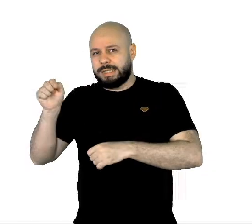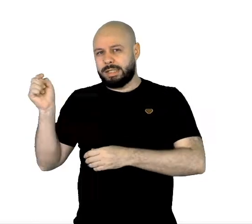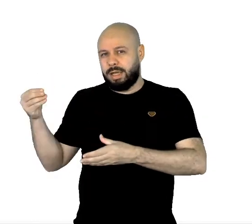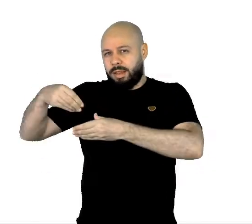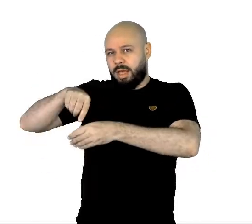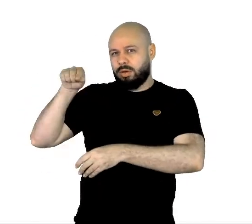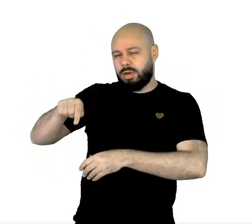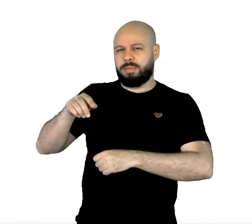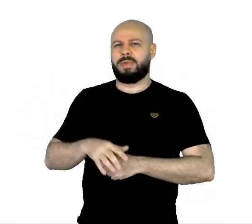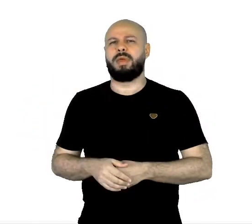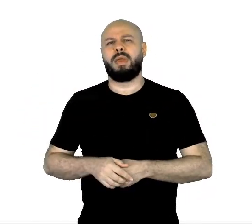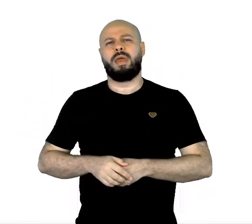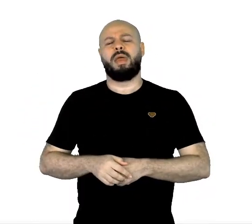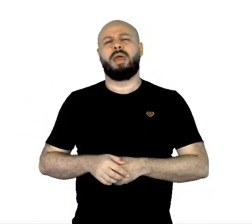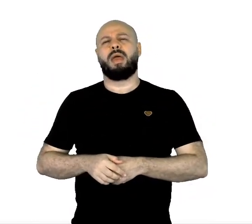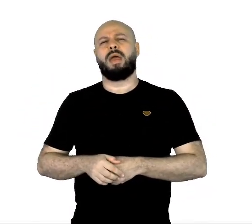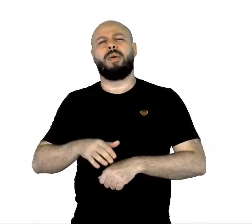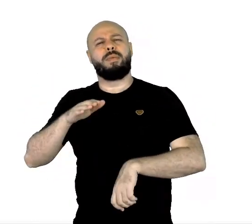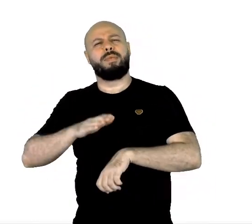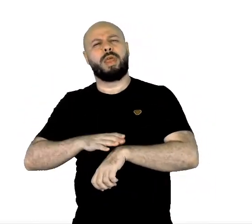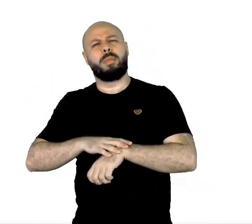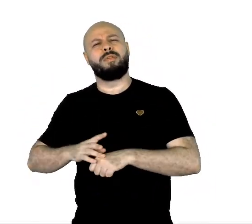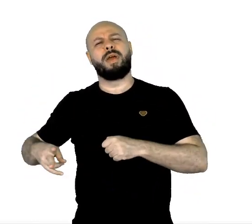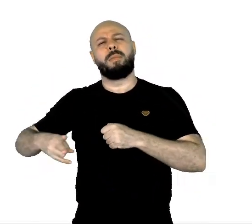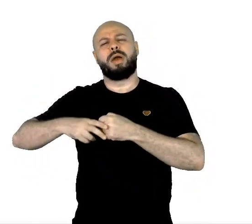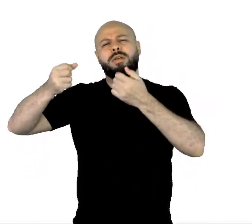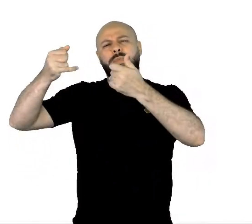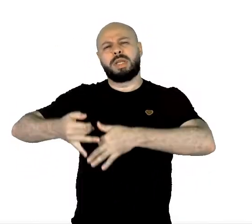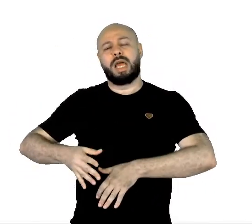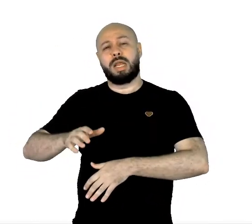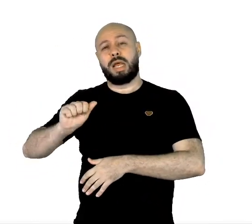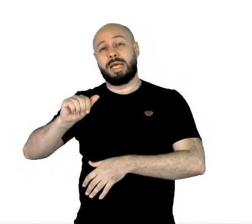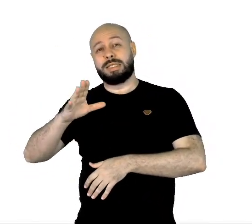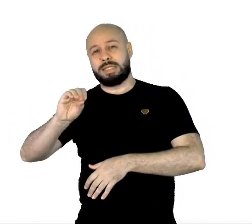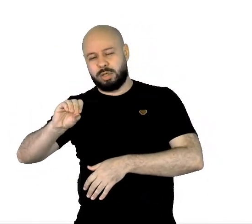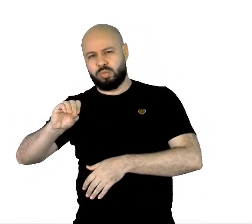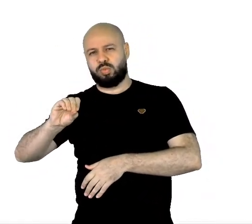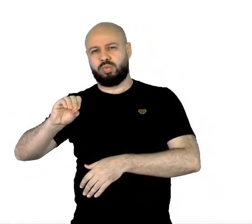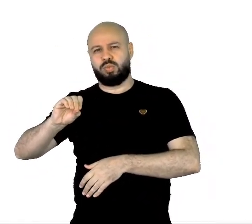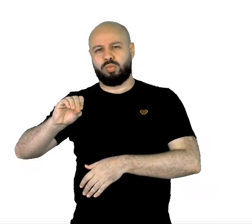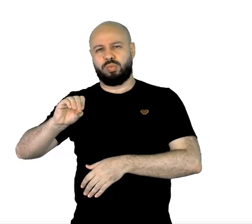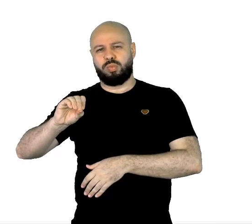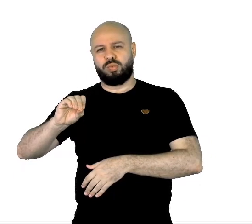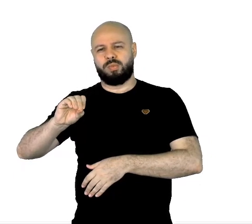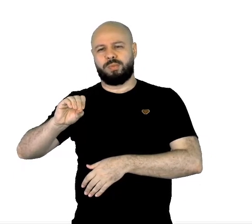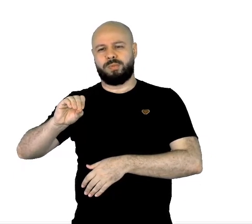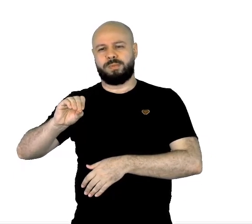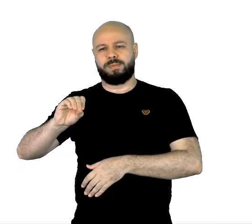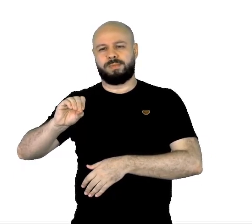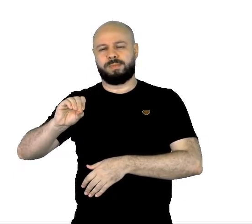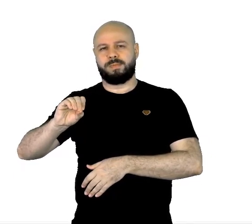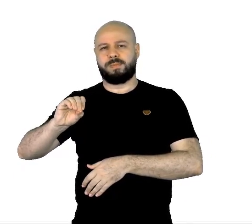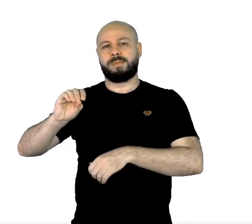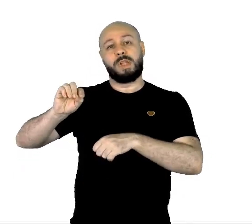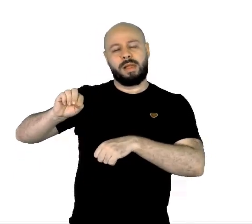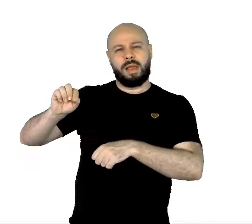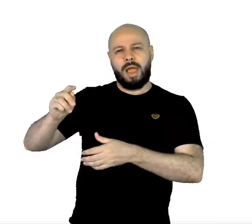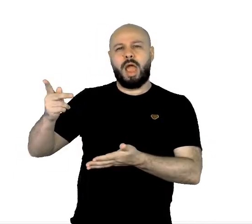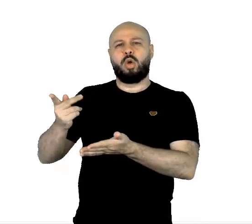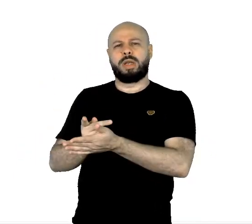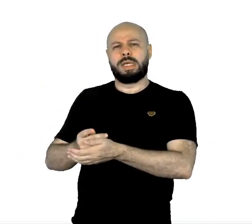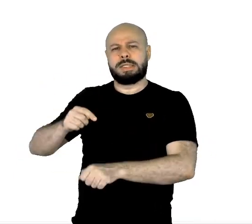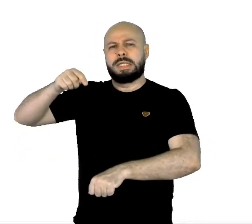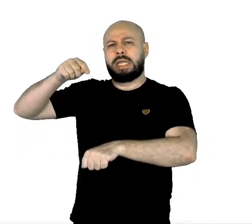tempo verbal utilizado para falar de uma ação que ocorre no momento que se